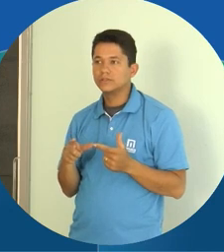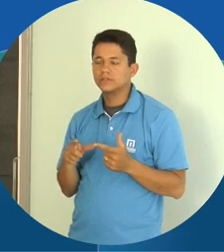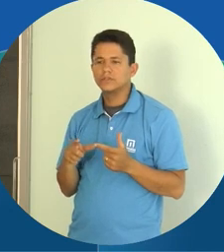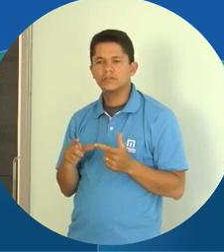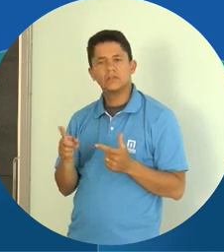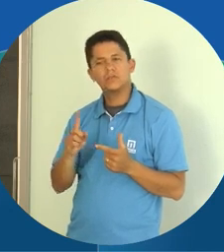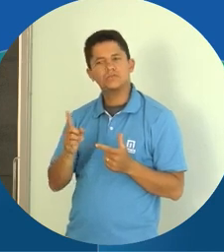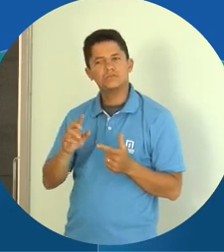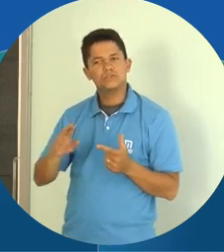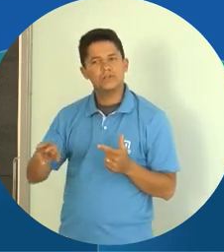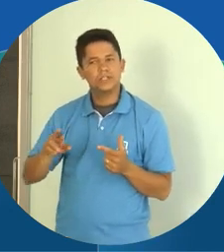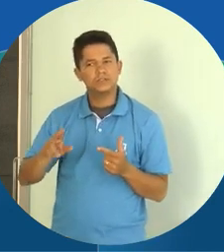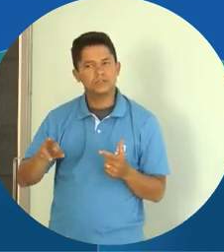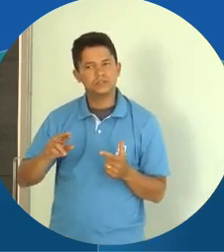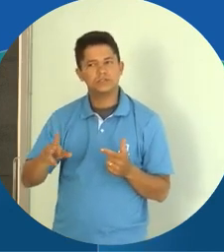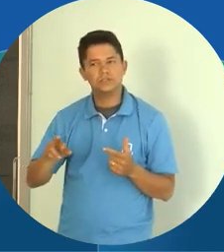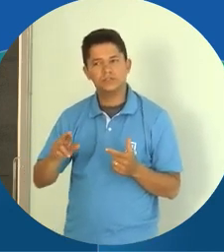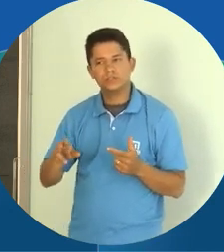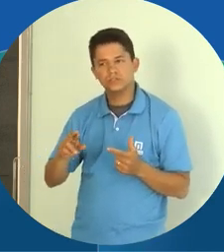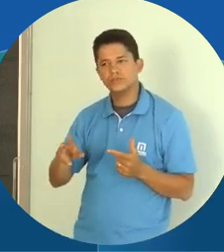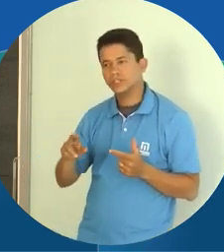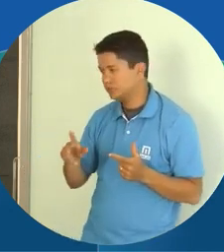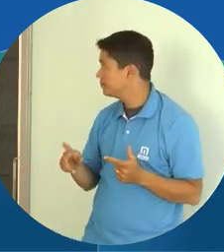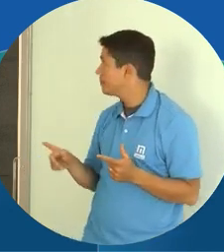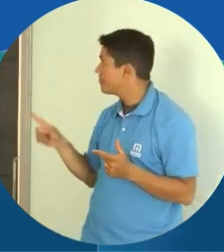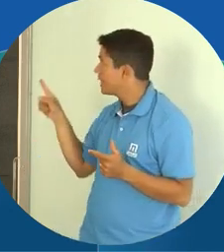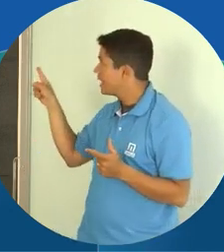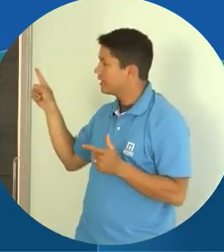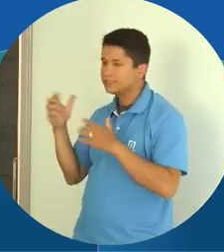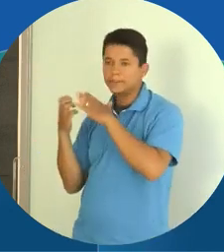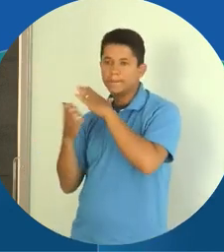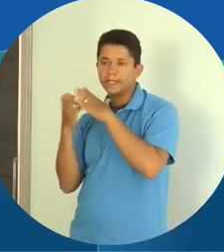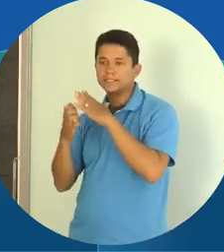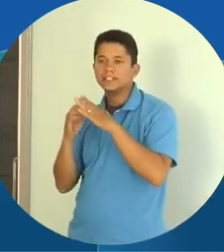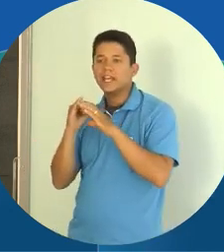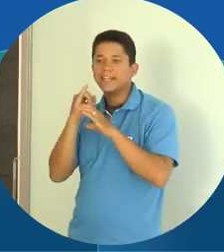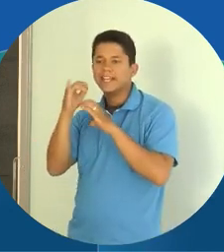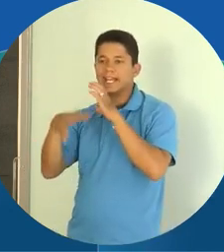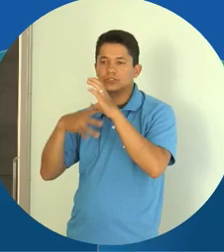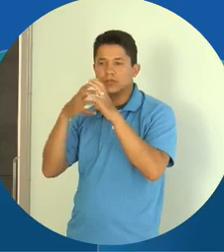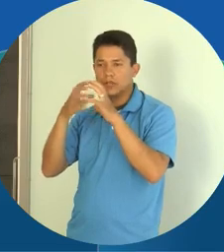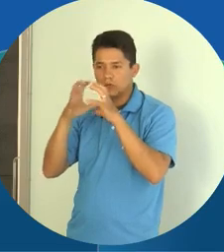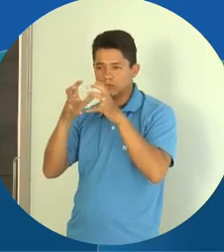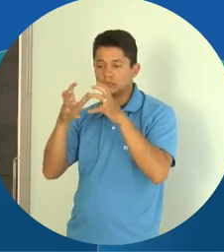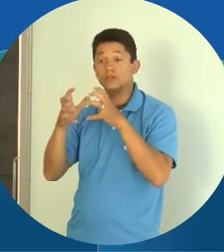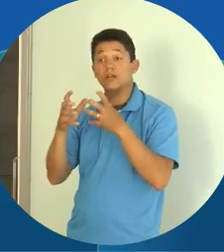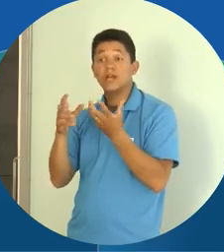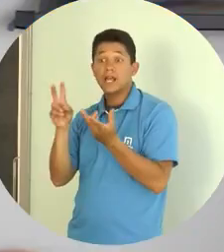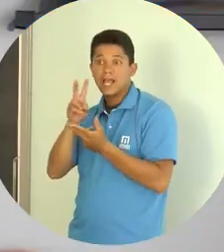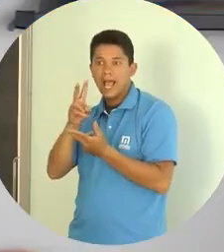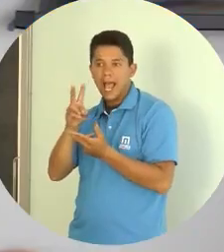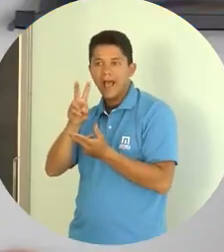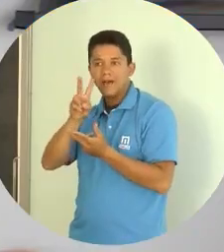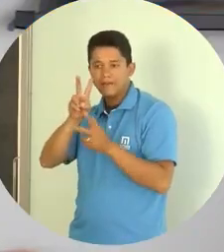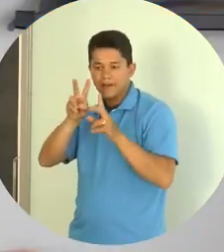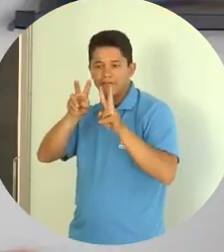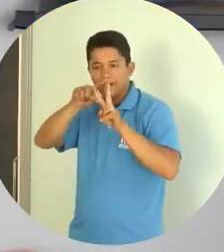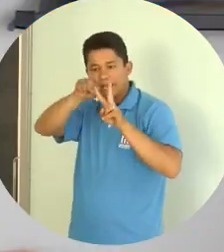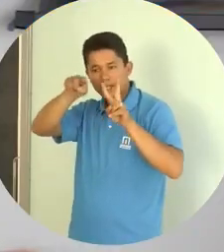têm atuação nacional e que a gente, por exemplo, a Vale, se eu não me engano, hoje em dia, ela na própria